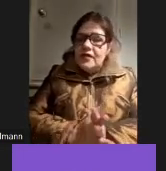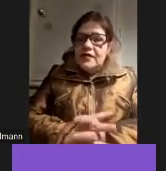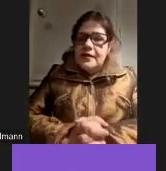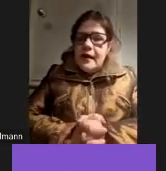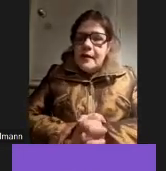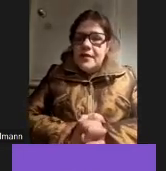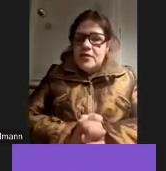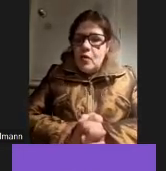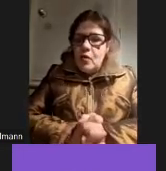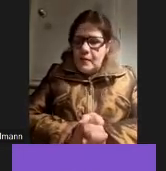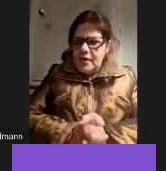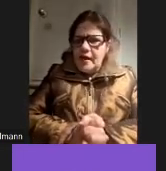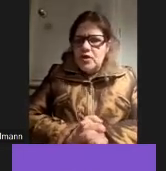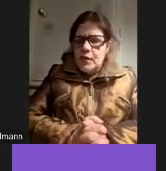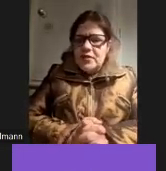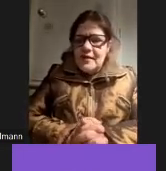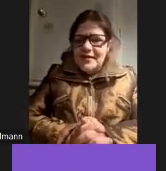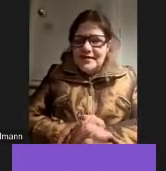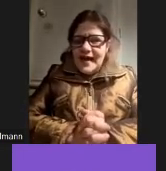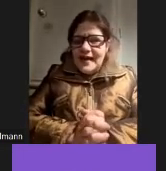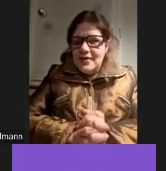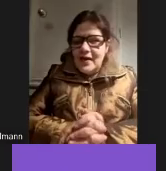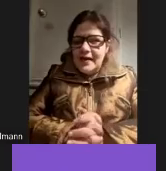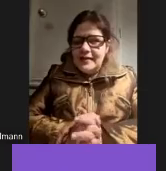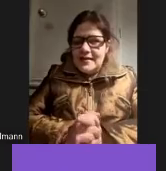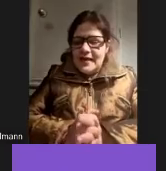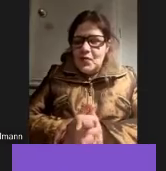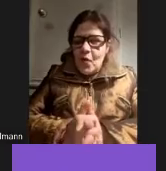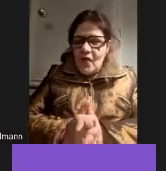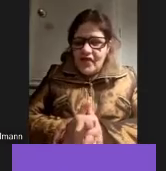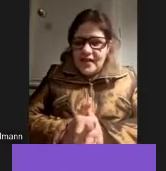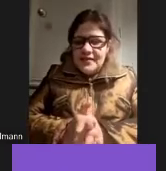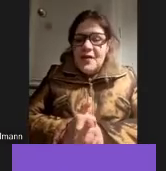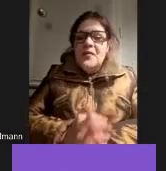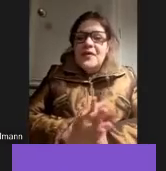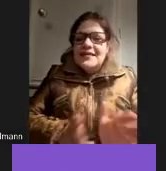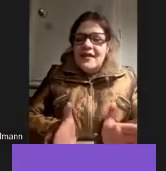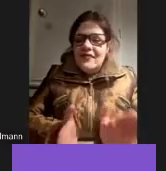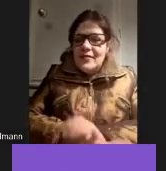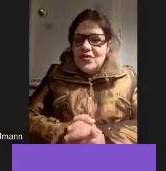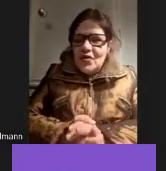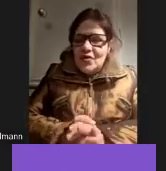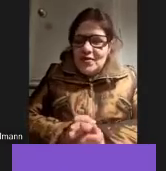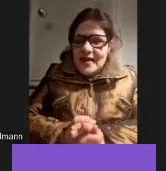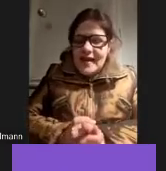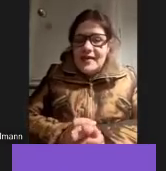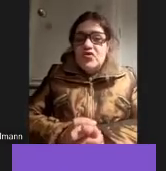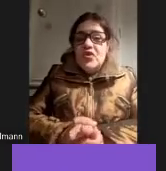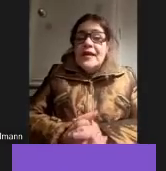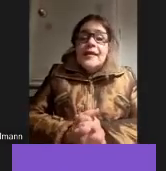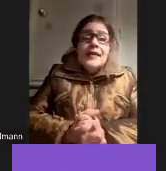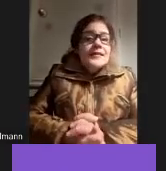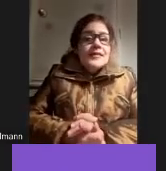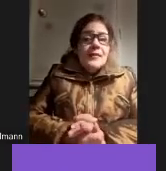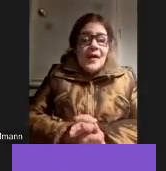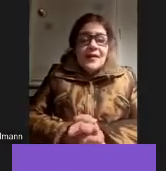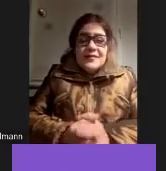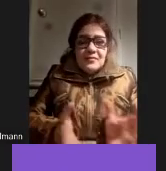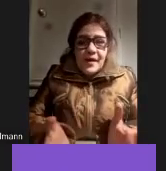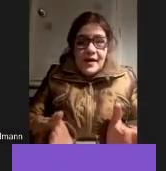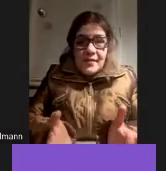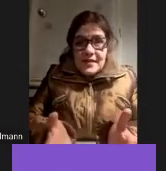piorando a vida da pessoa. É muita responsabilidade. Eu agradeço aqui o convite. Preservemos os nossos cérebros. Quem